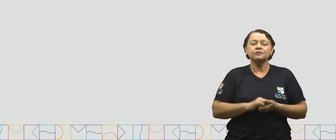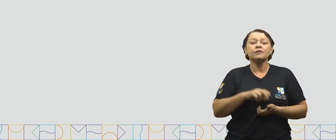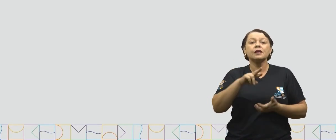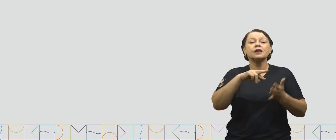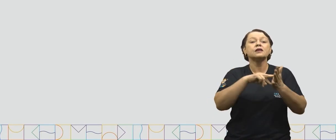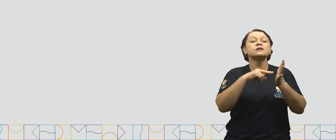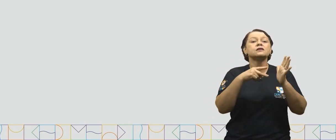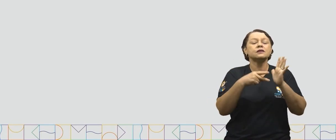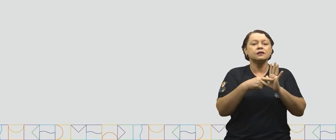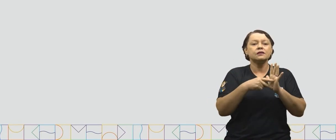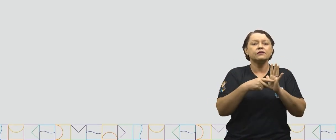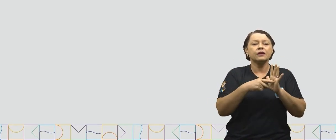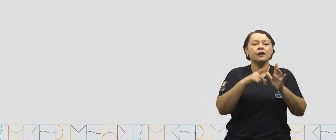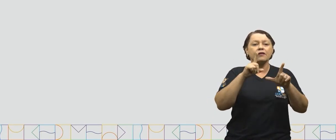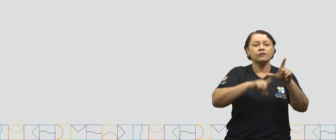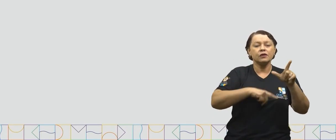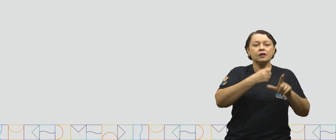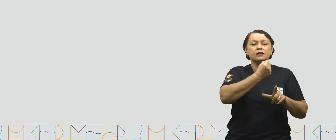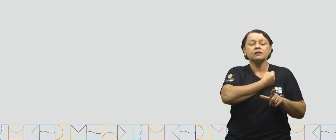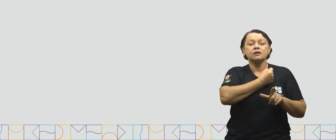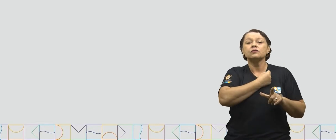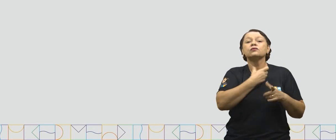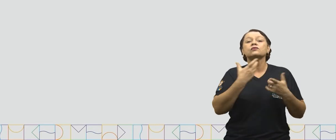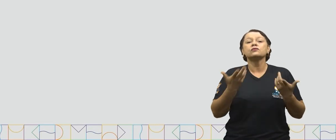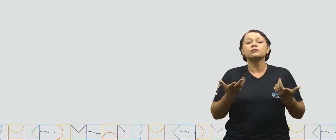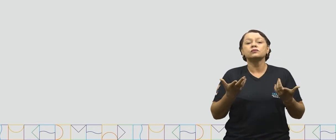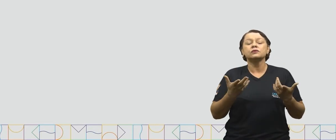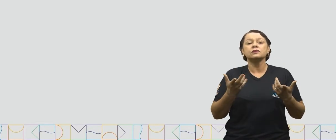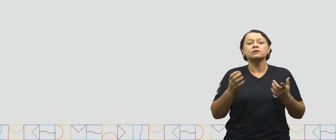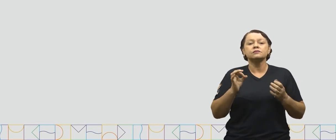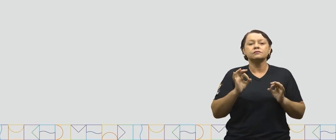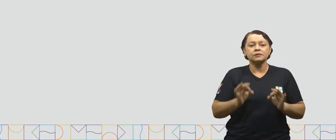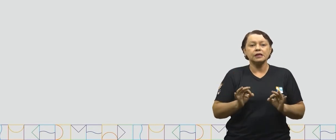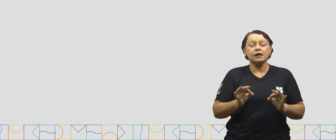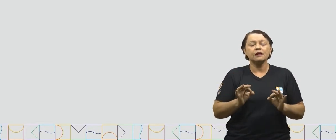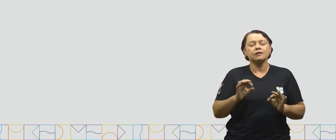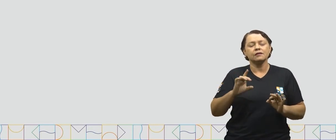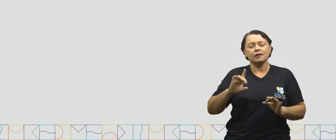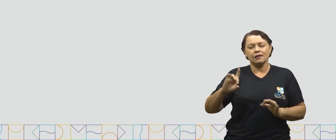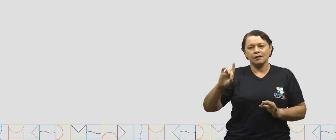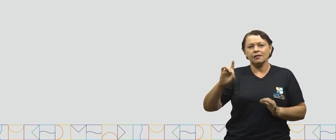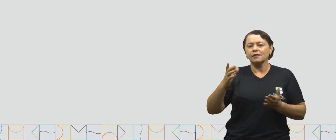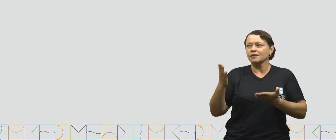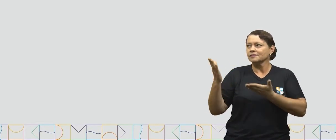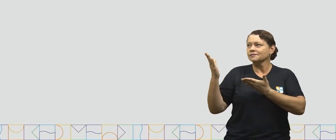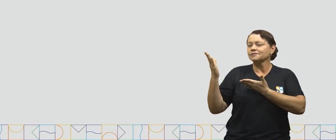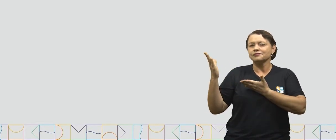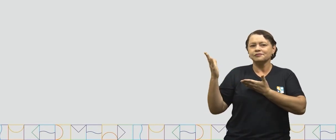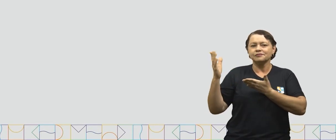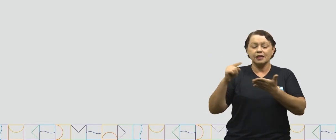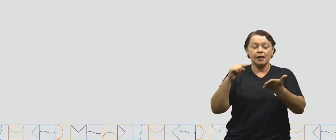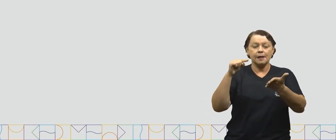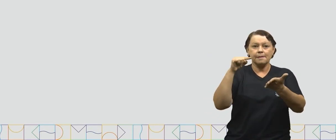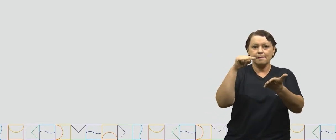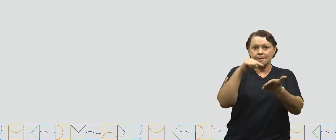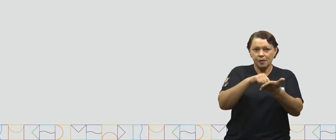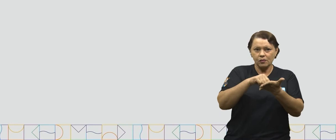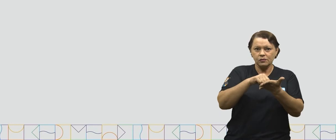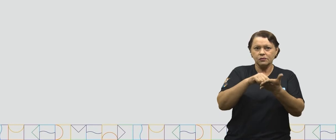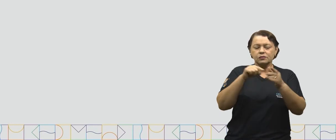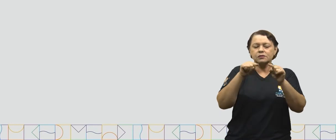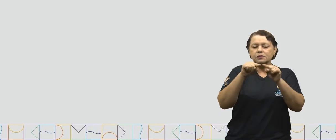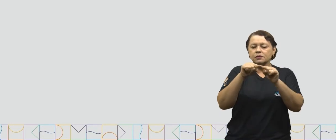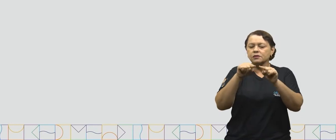eram representados pelo que mesmo? A alternativa correta é a letra D. Pontos e traços eram isso que